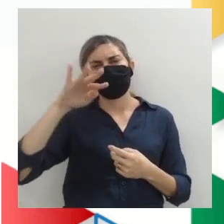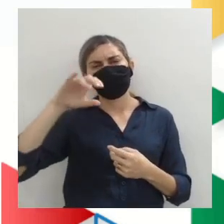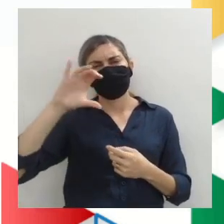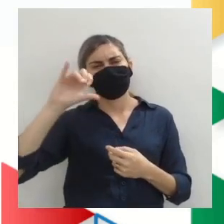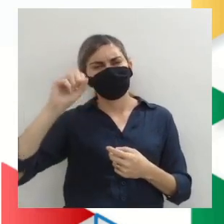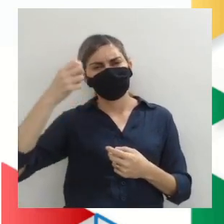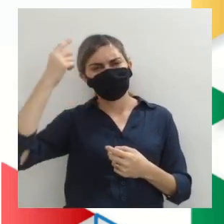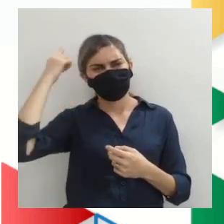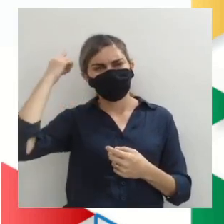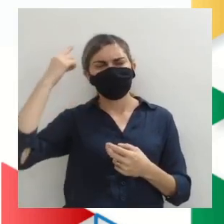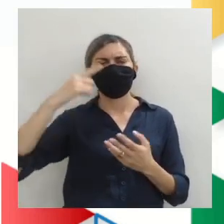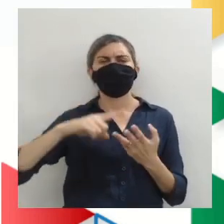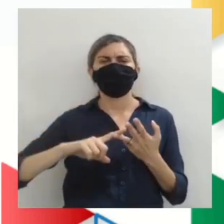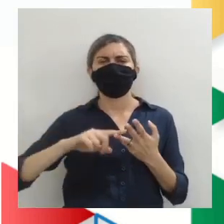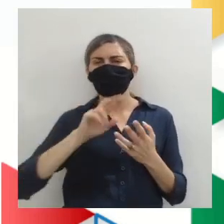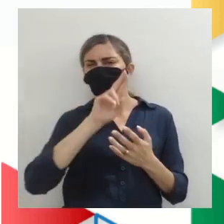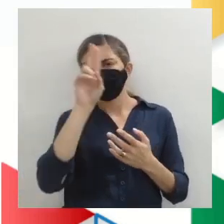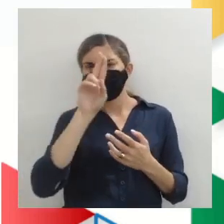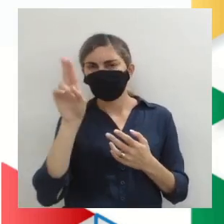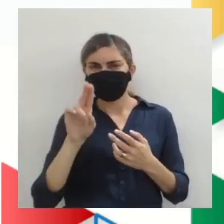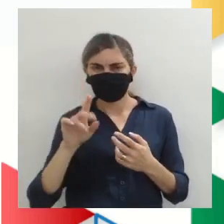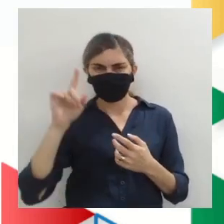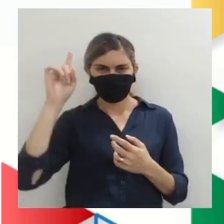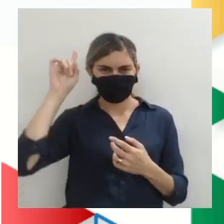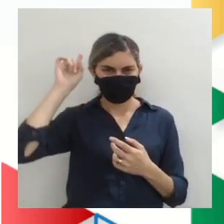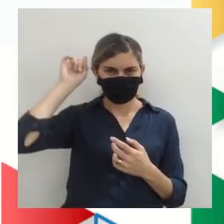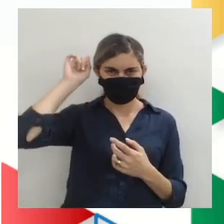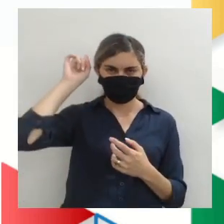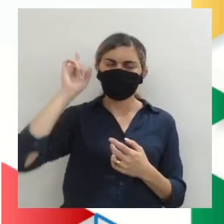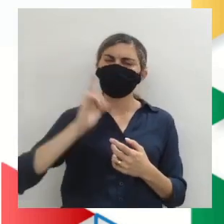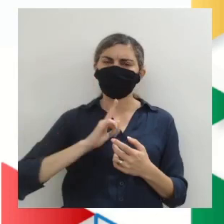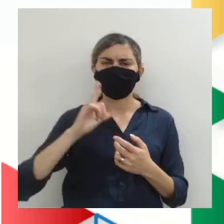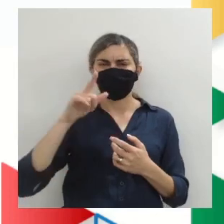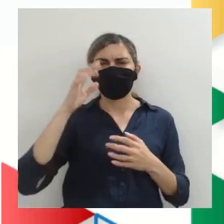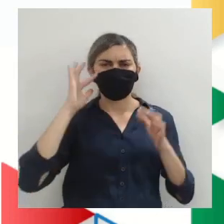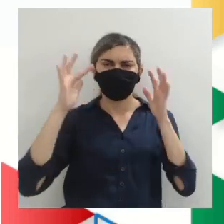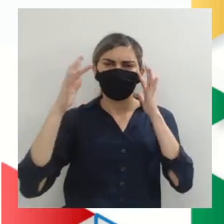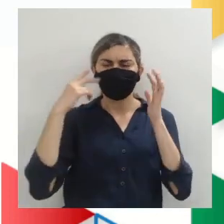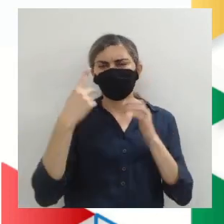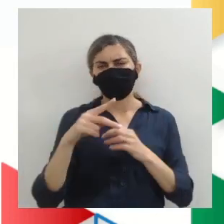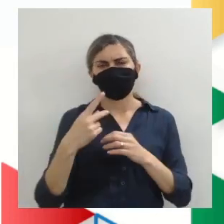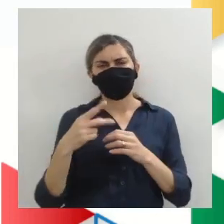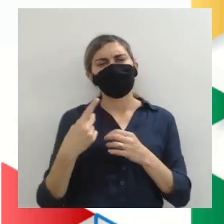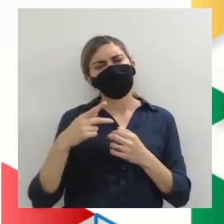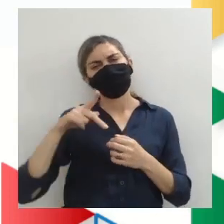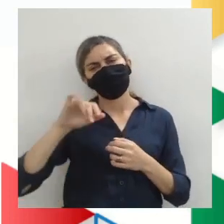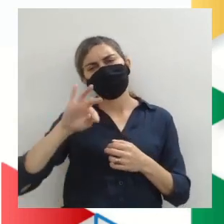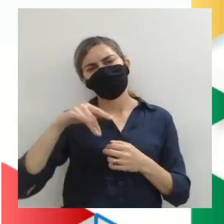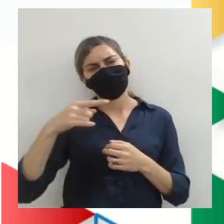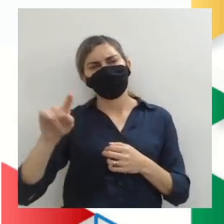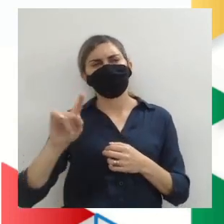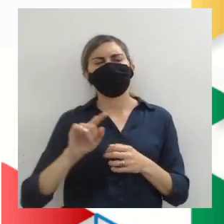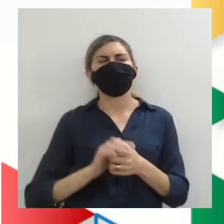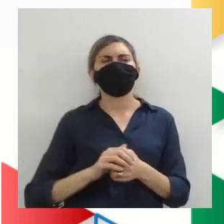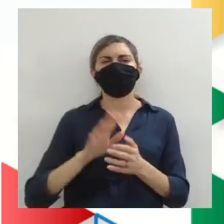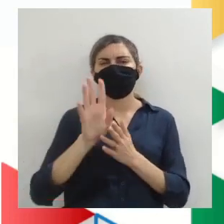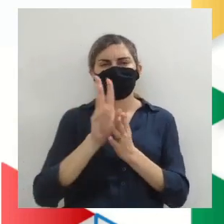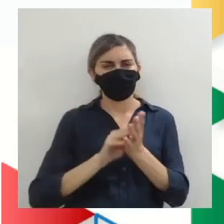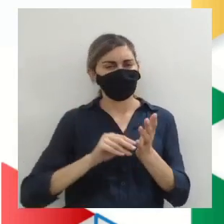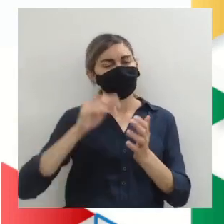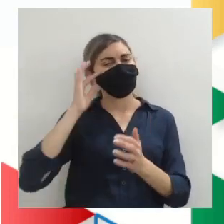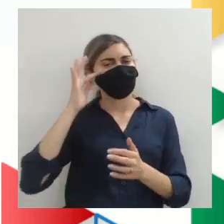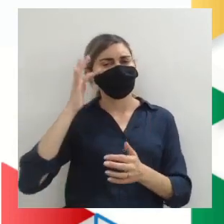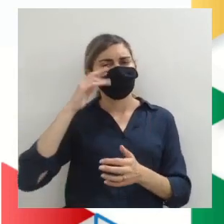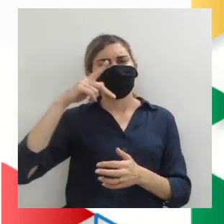ceticismo, neoplatonismo e, fundamentalmente, a filosofia de Platão. Platão, prestem